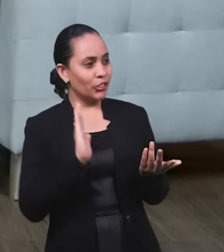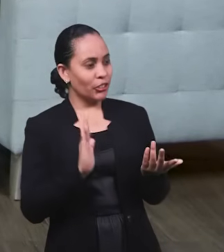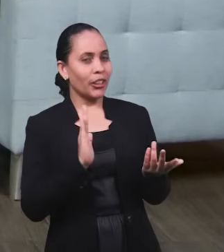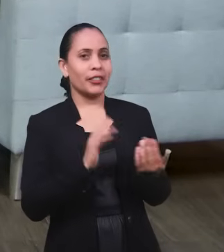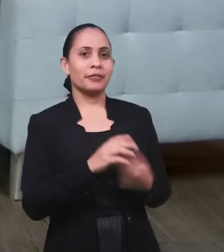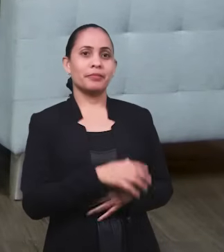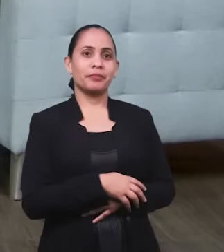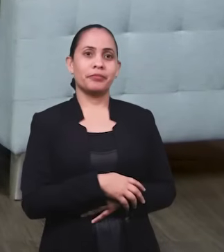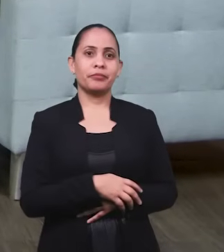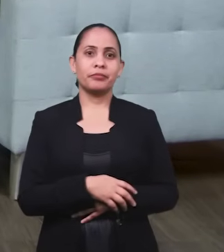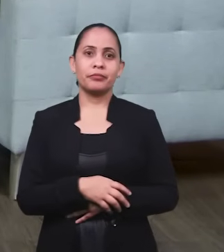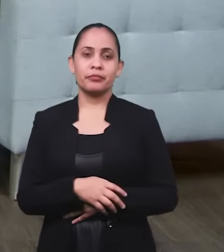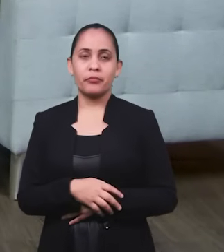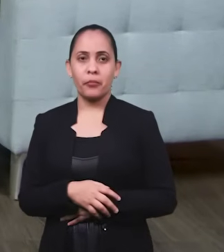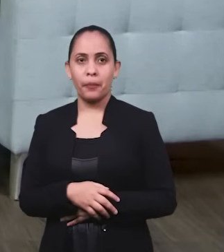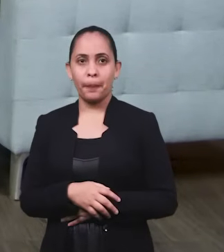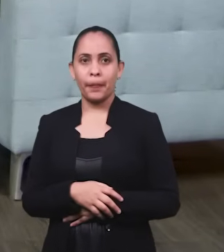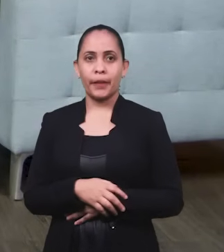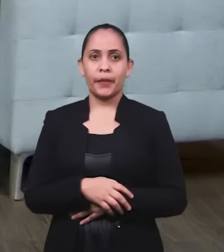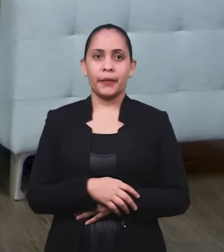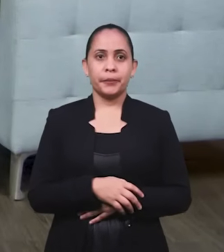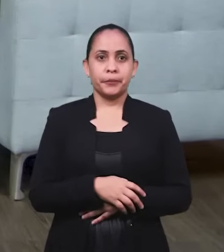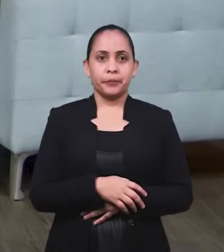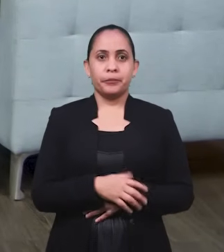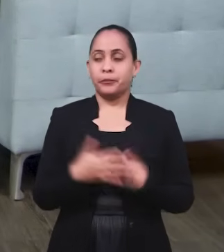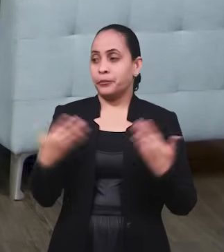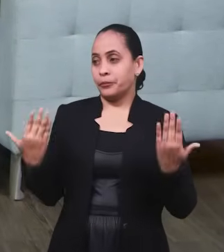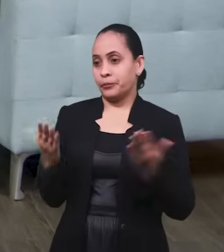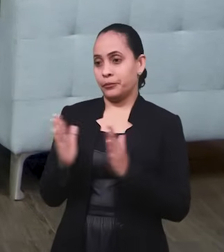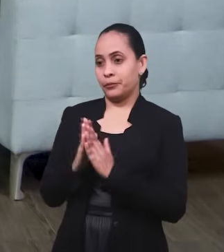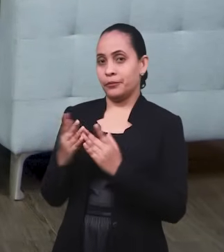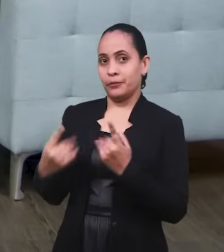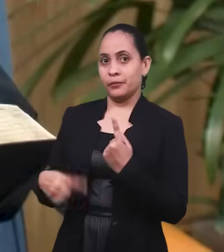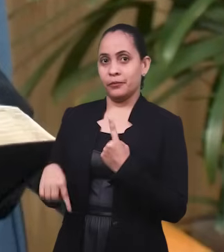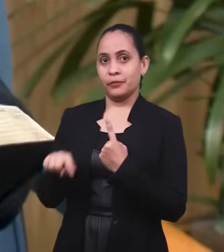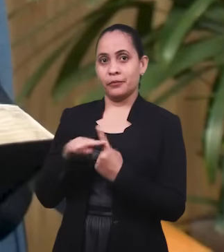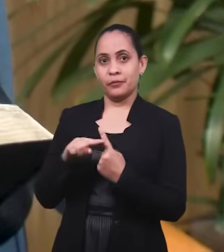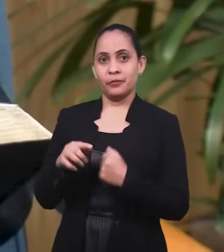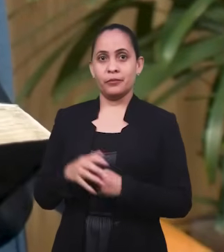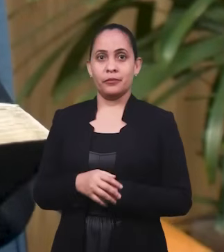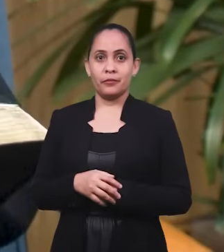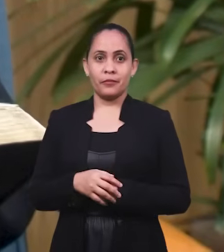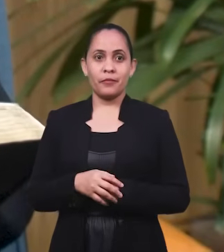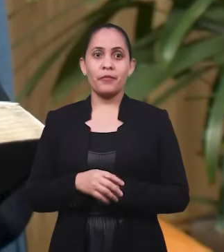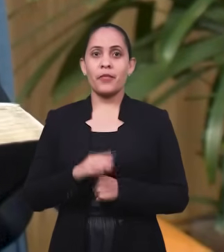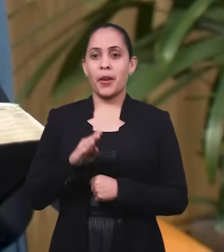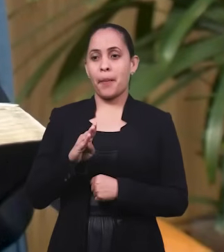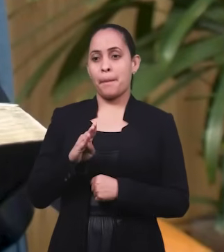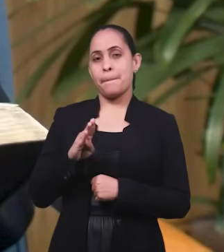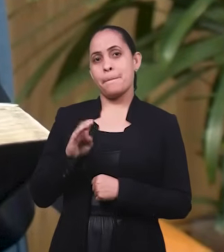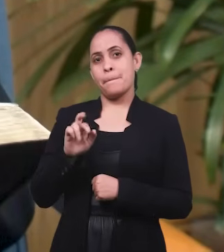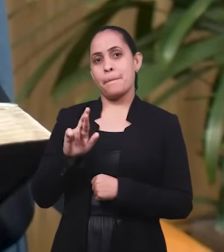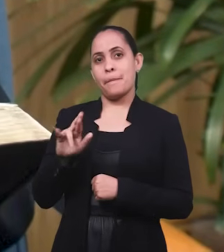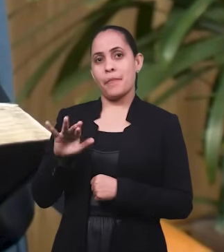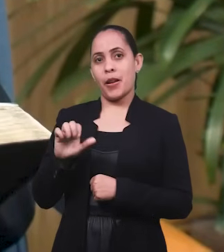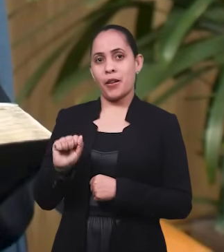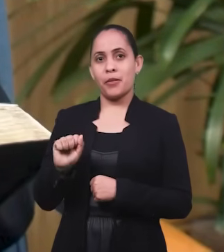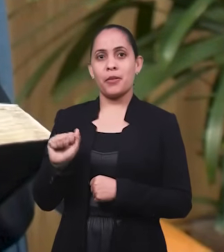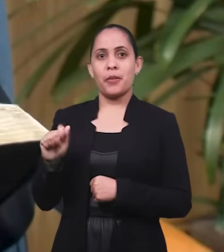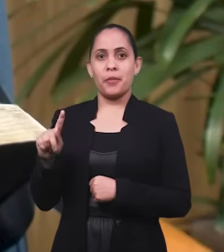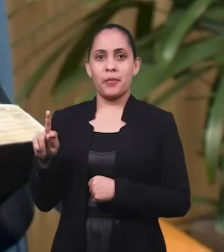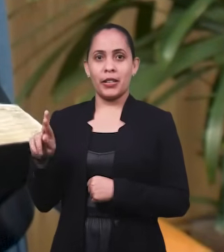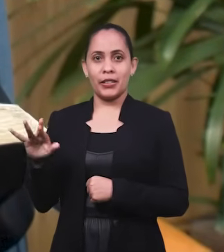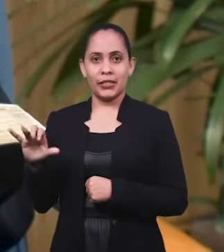pouco sobre este tema também. Eu estou hoje, na igreja de Bairro Aparecida 3 e